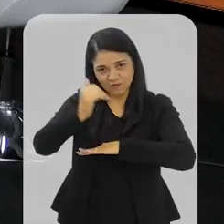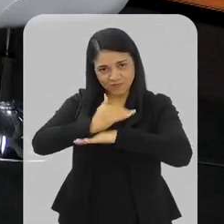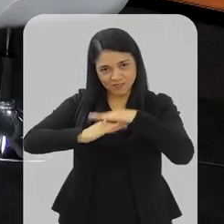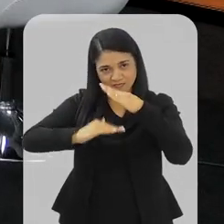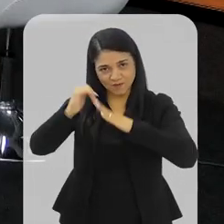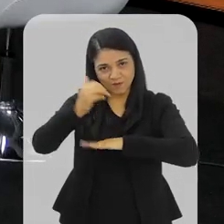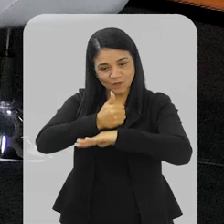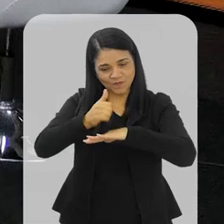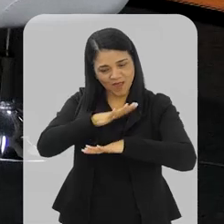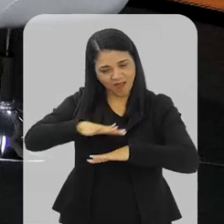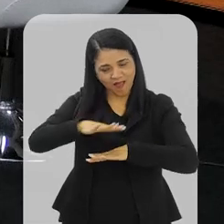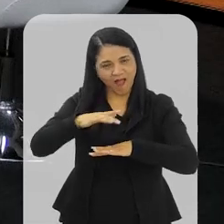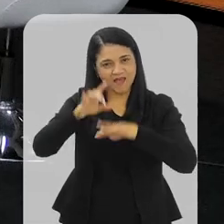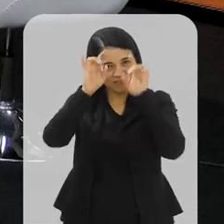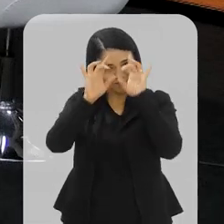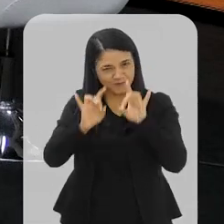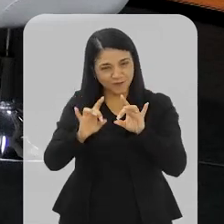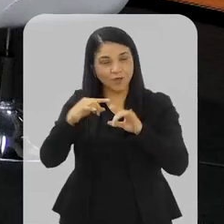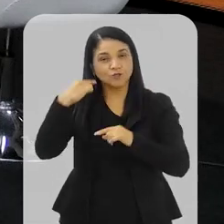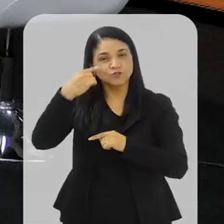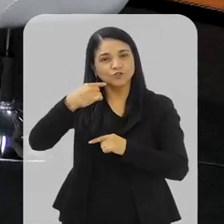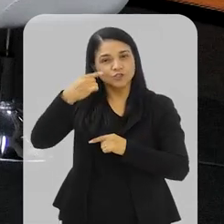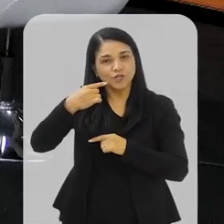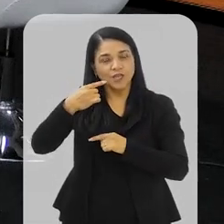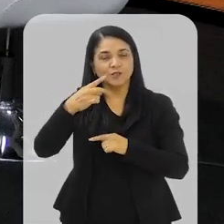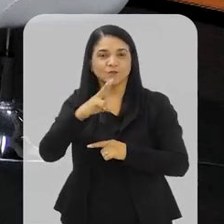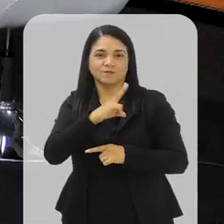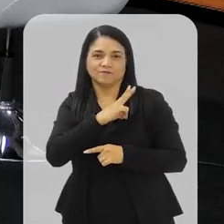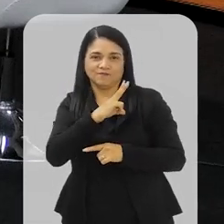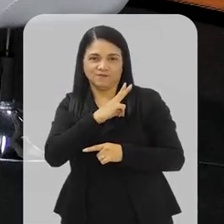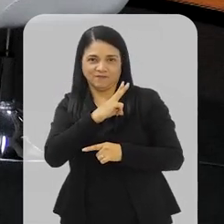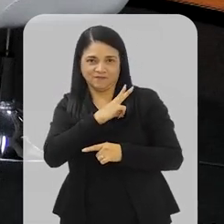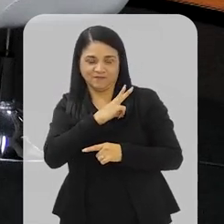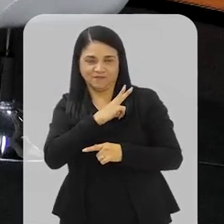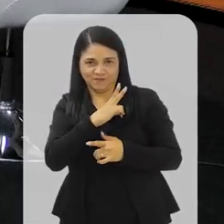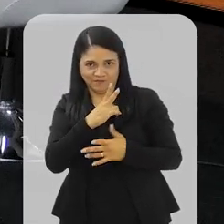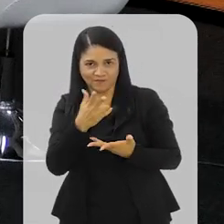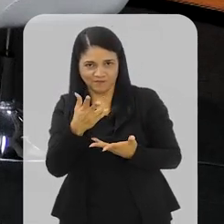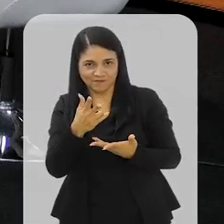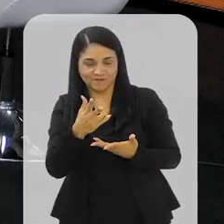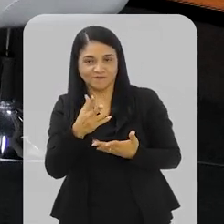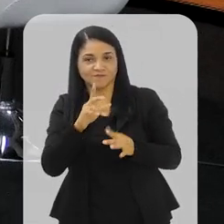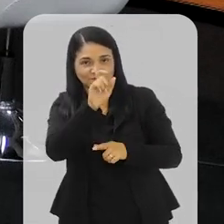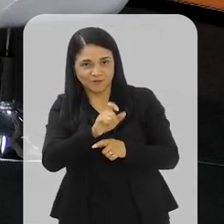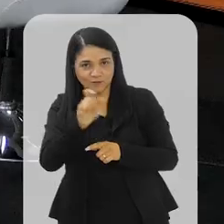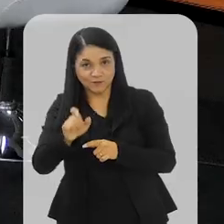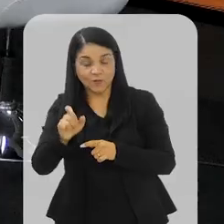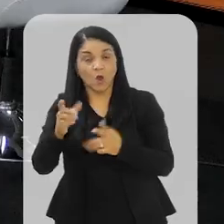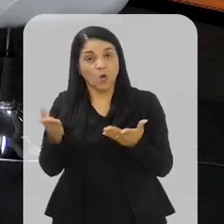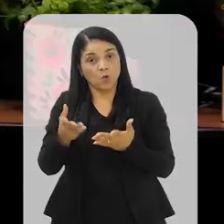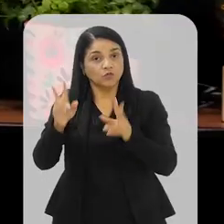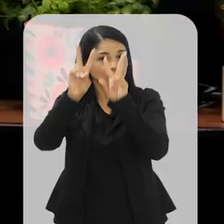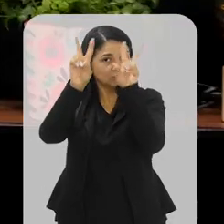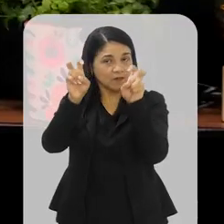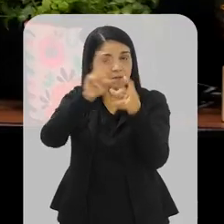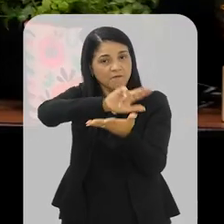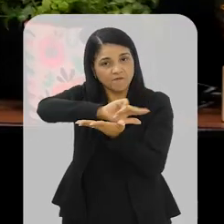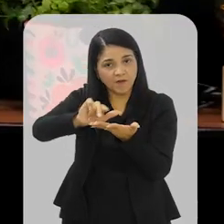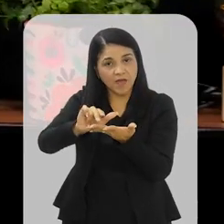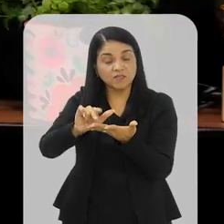eh o foco mais para minha área específica do direito internacional privado mas eu gostaria de lembrar que hoje vários